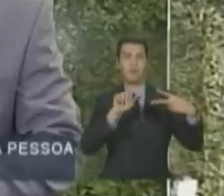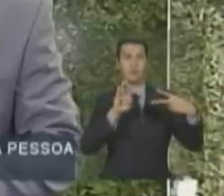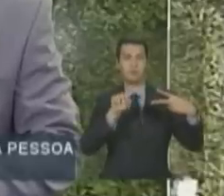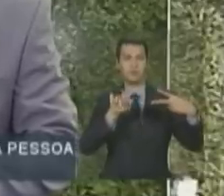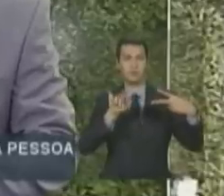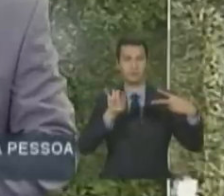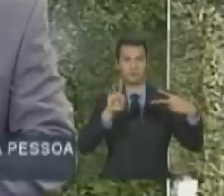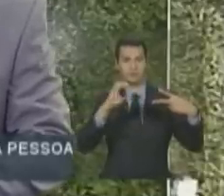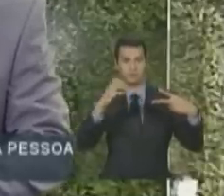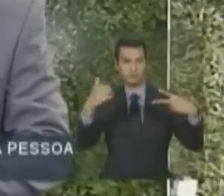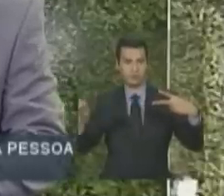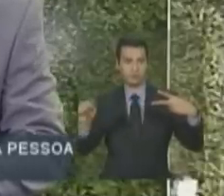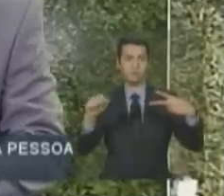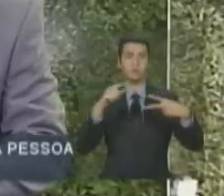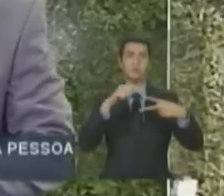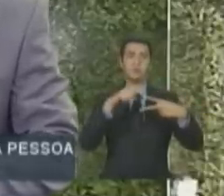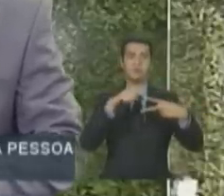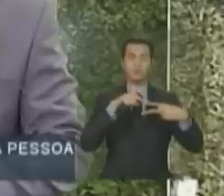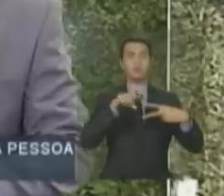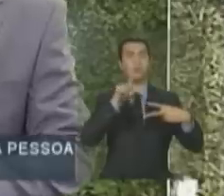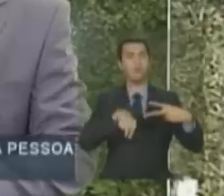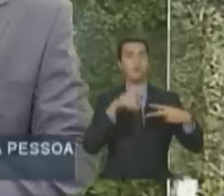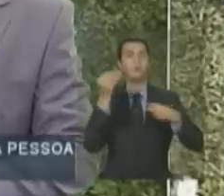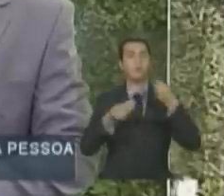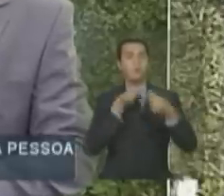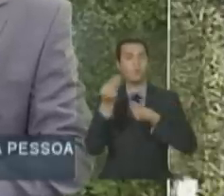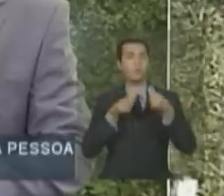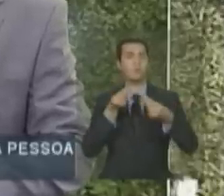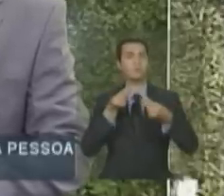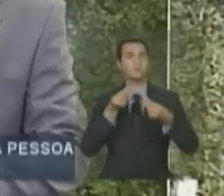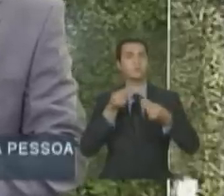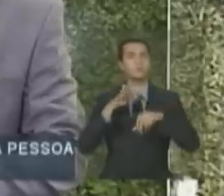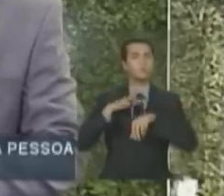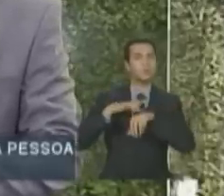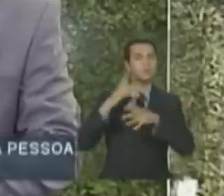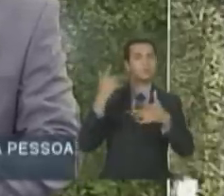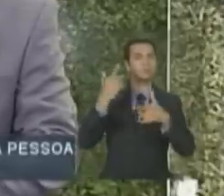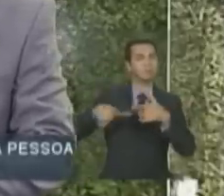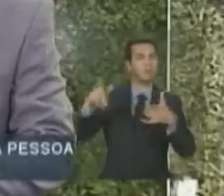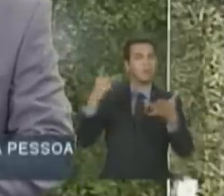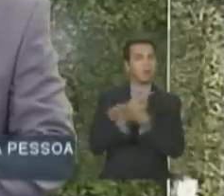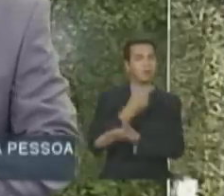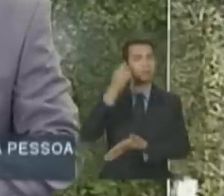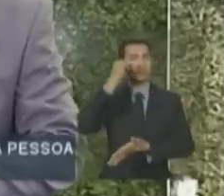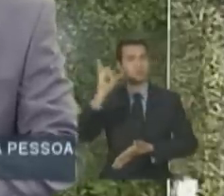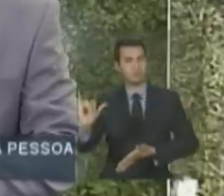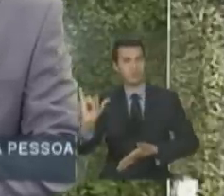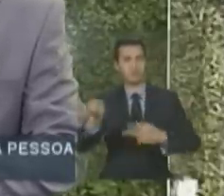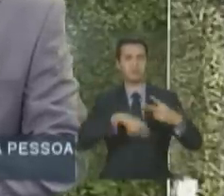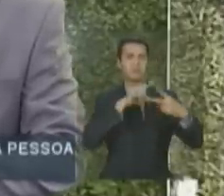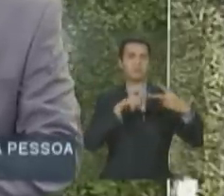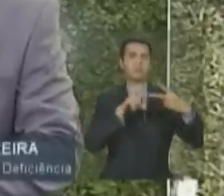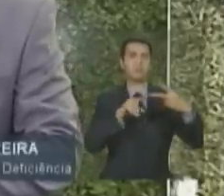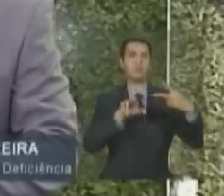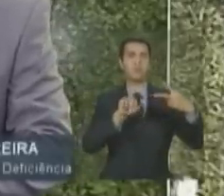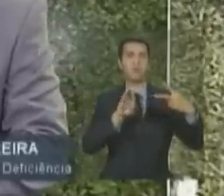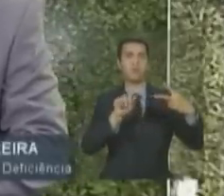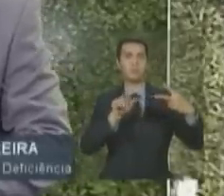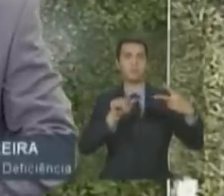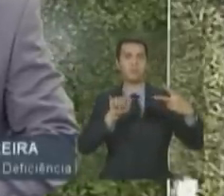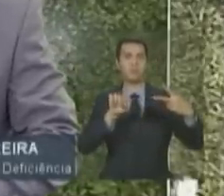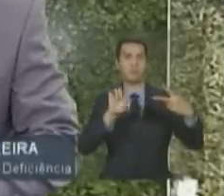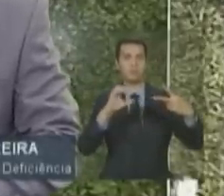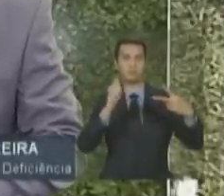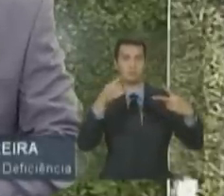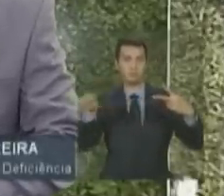da prevenção, ações de prevenção e ações de habilitação e reabilitação. Na